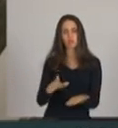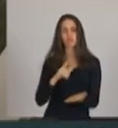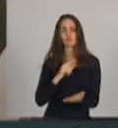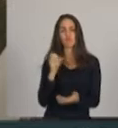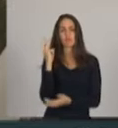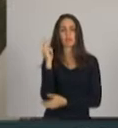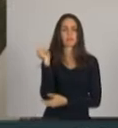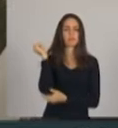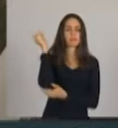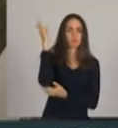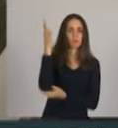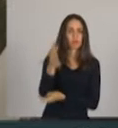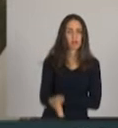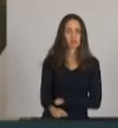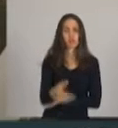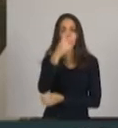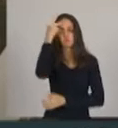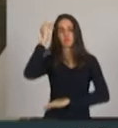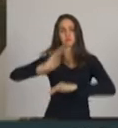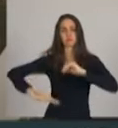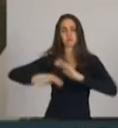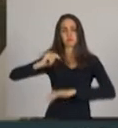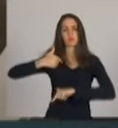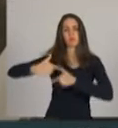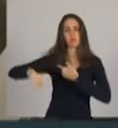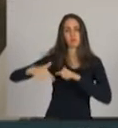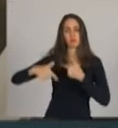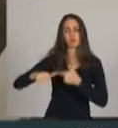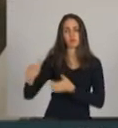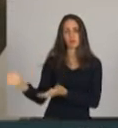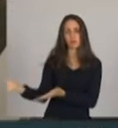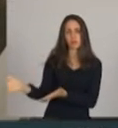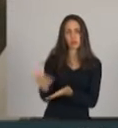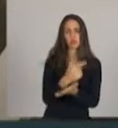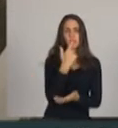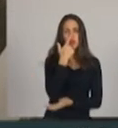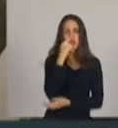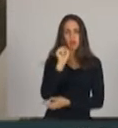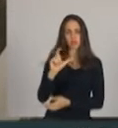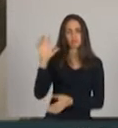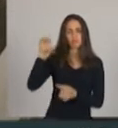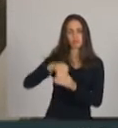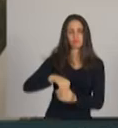2 horas, 3 horas da madrugada, e ali naquele lixo tem tudo quanto é